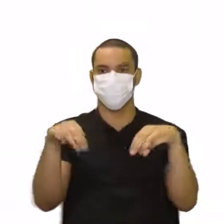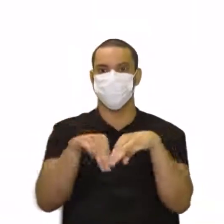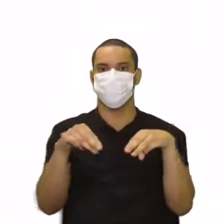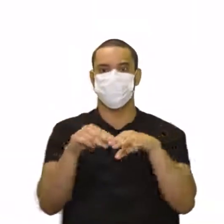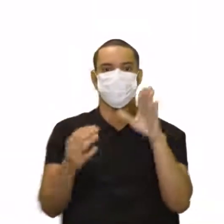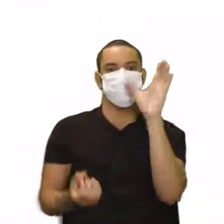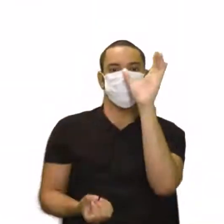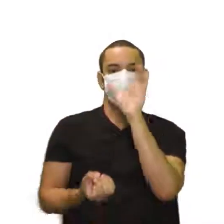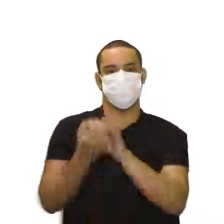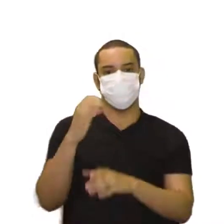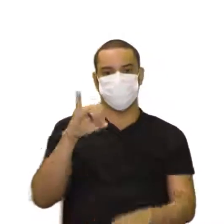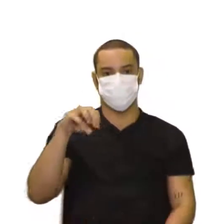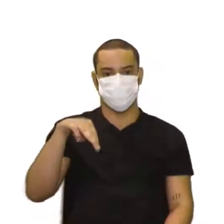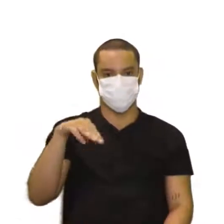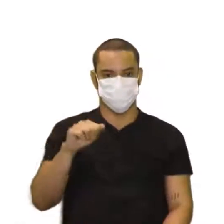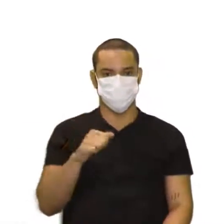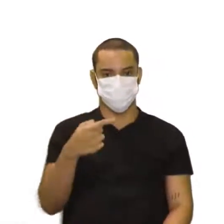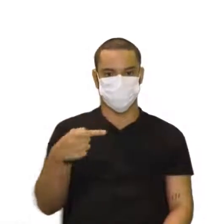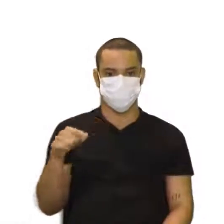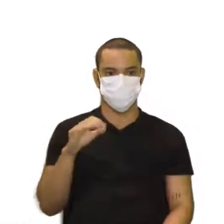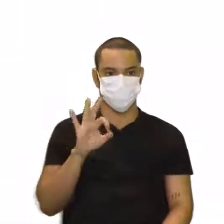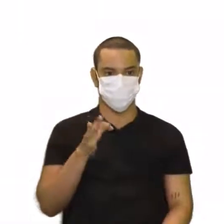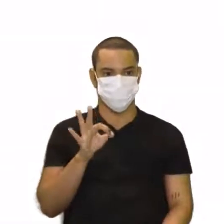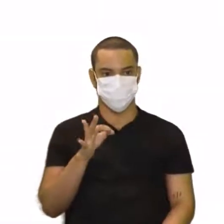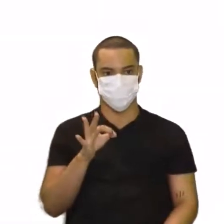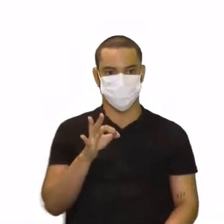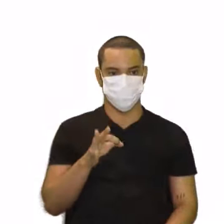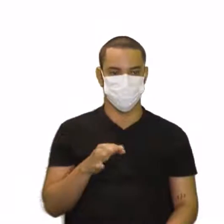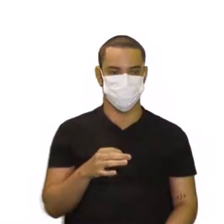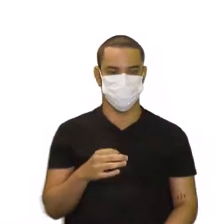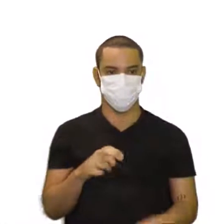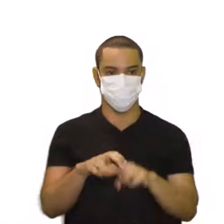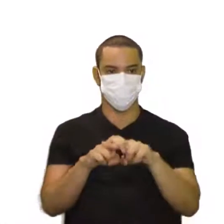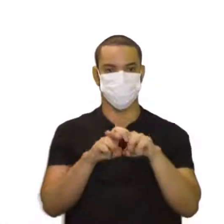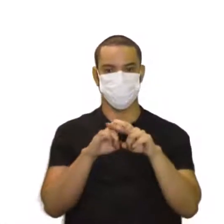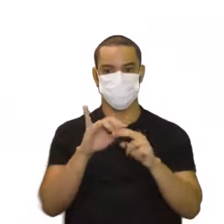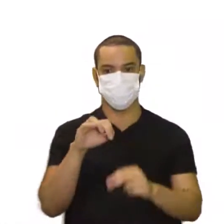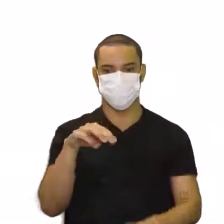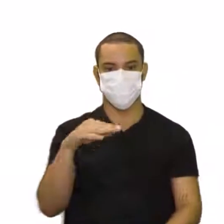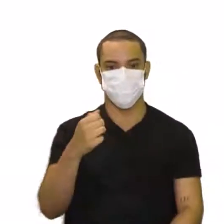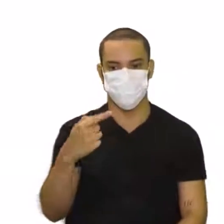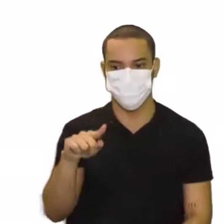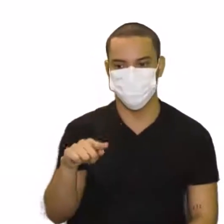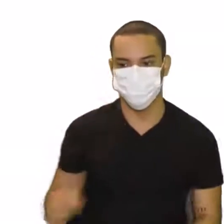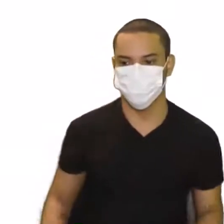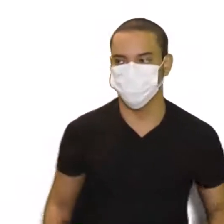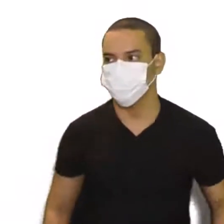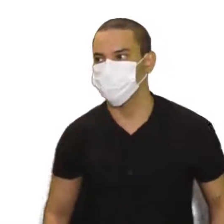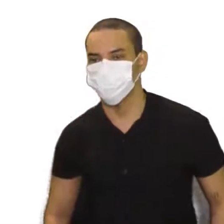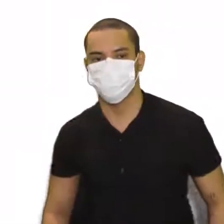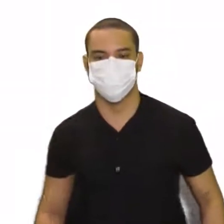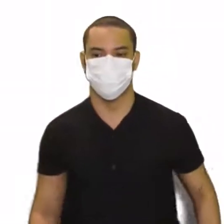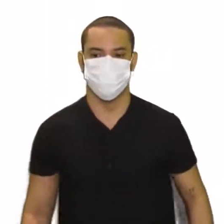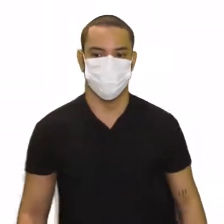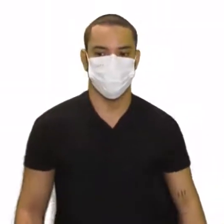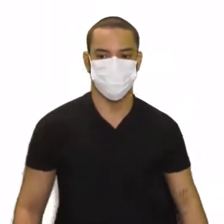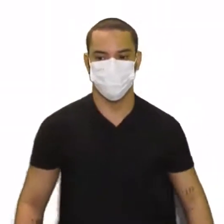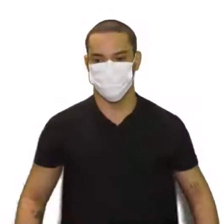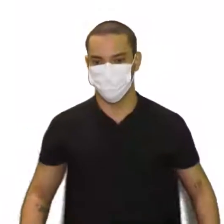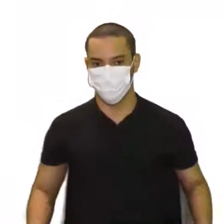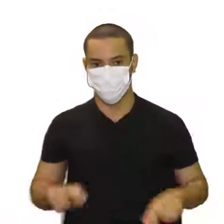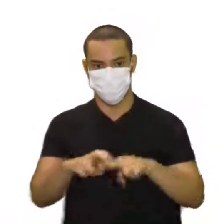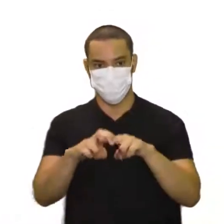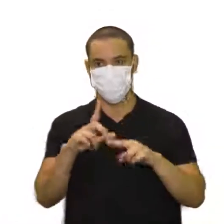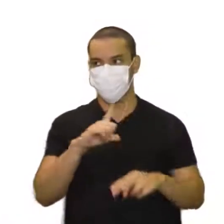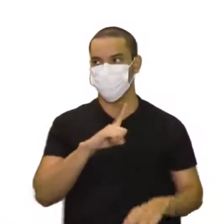ímã, ok? Tá aqui, esse aqui é o gerado pelo ímã e de ímã, e aqui é o gerado pela corrente da espira,